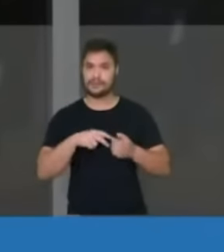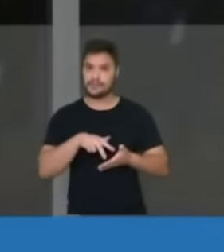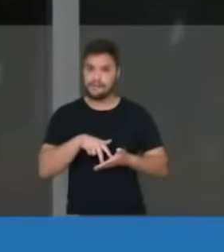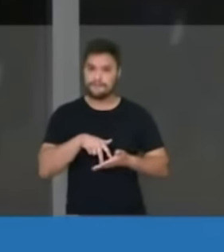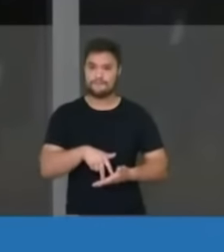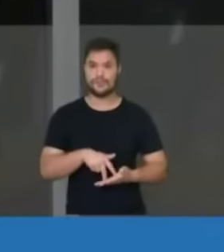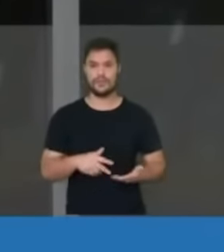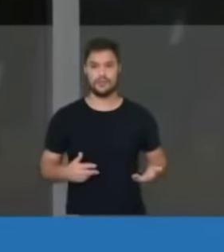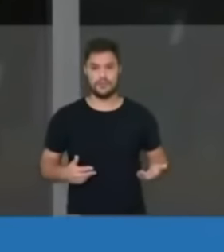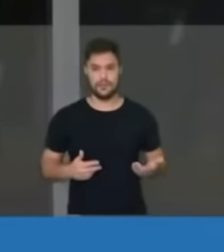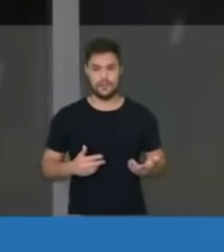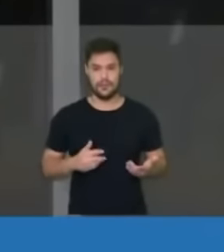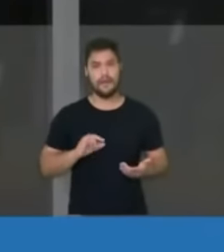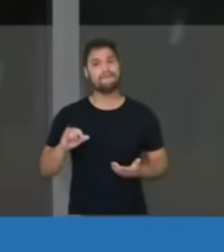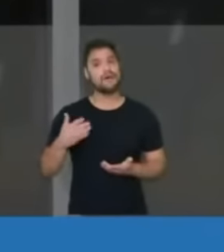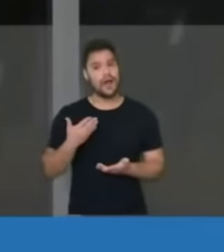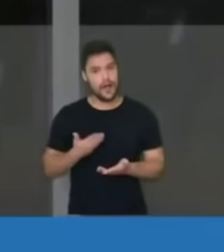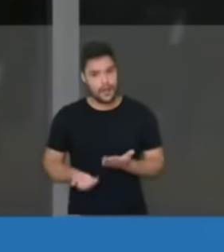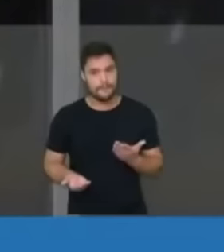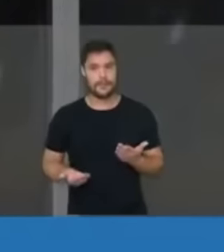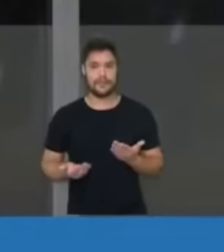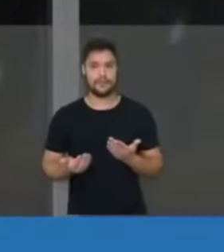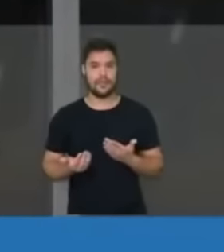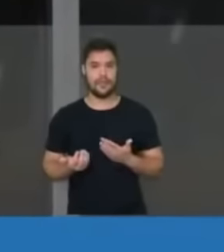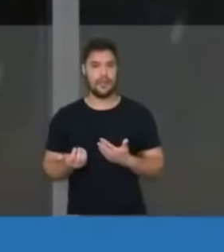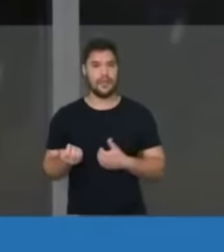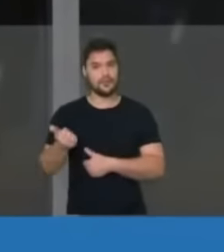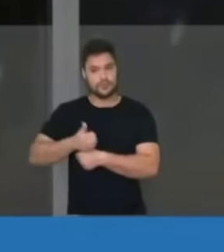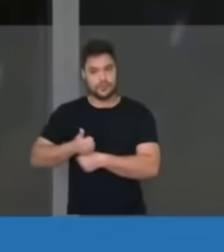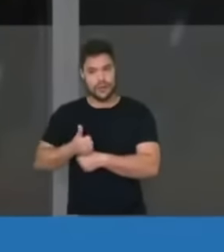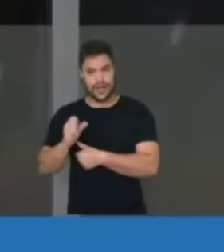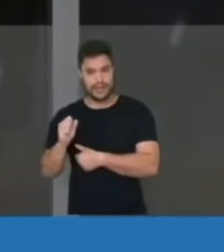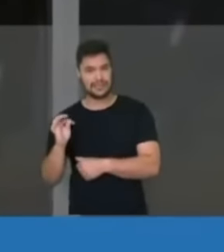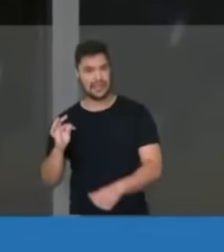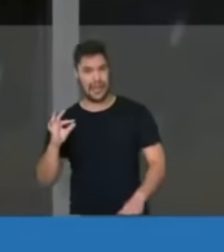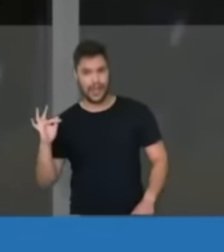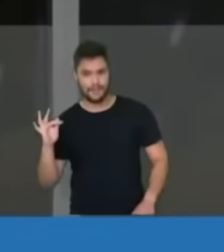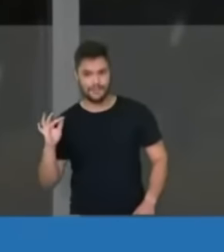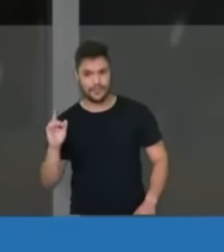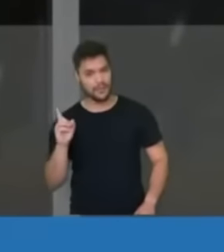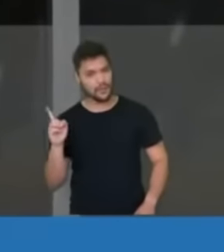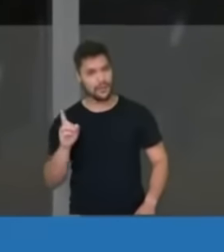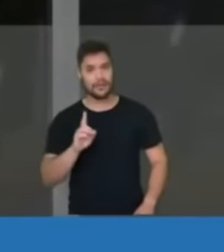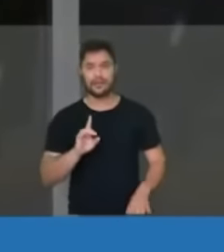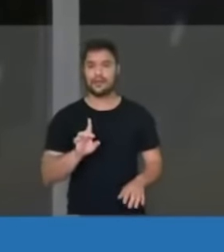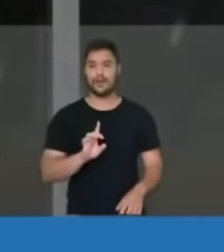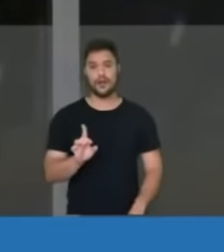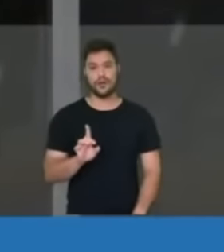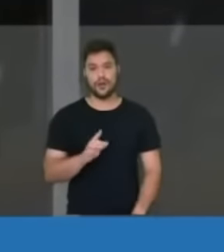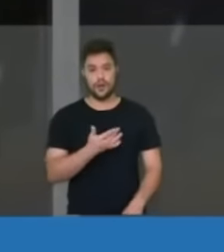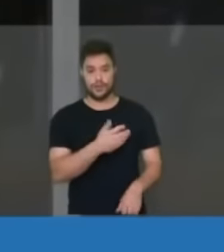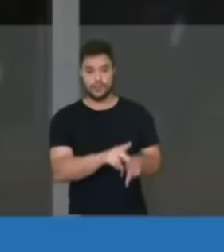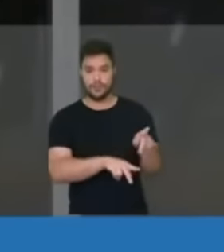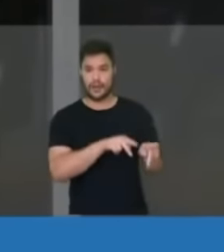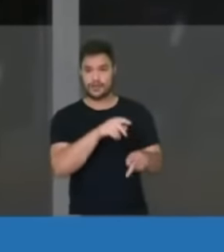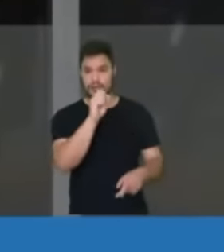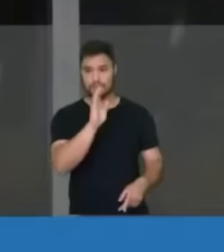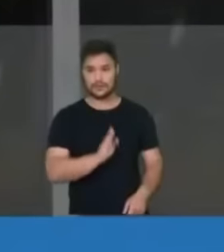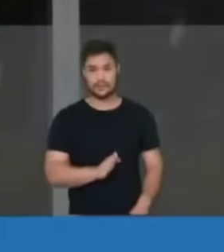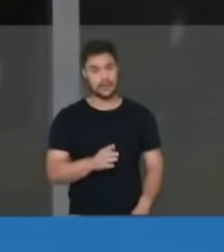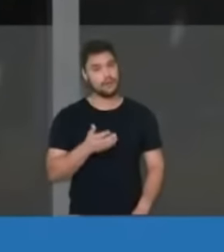a gente vai perder espaço. Não é para o STF, não. A gente vai perder um espaço que o brasileiro não vai conseguir mais